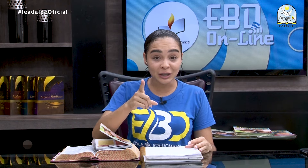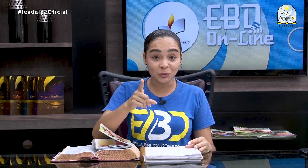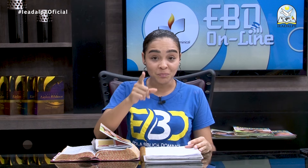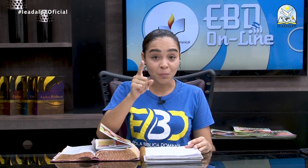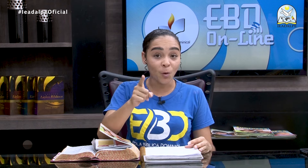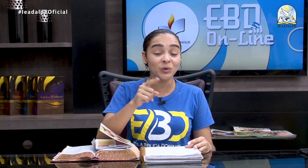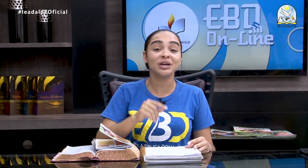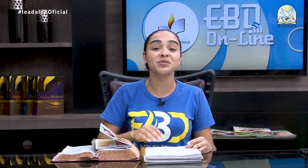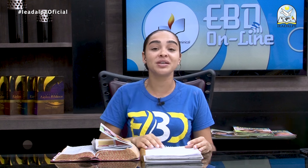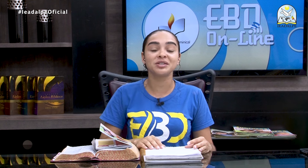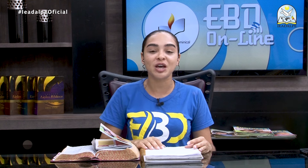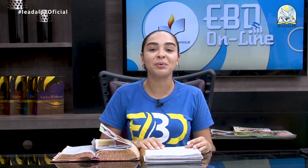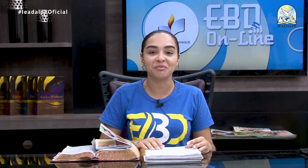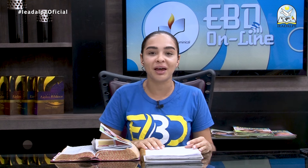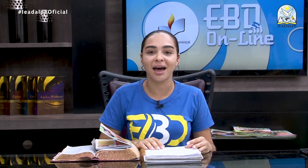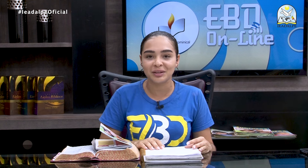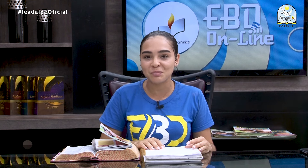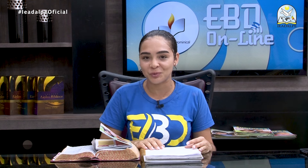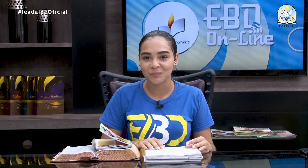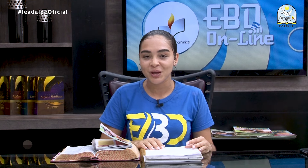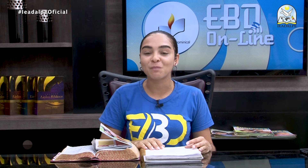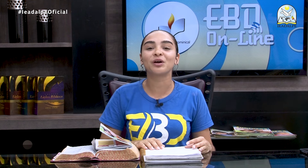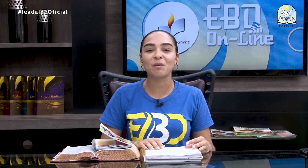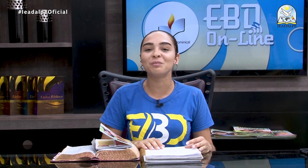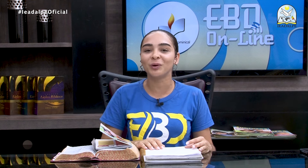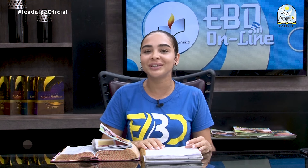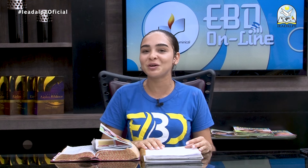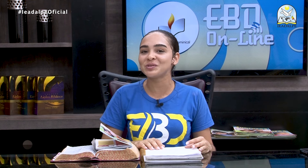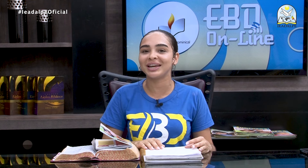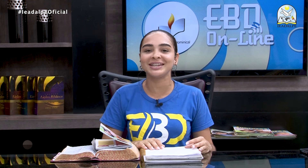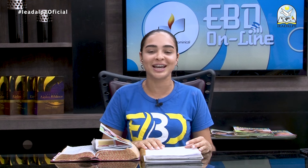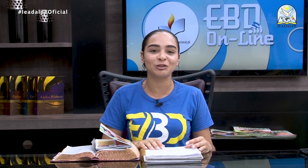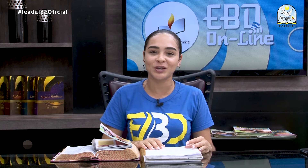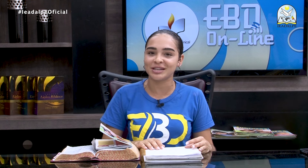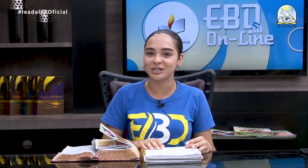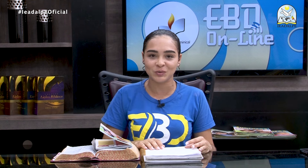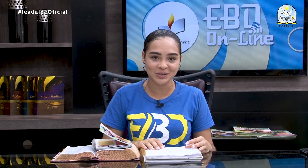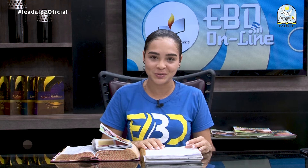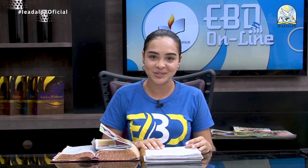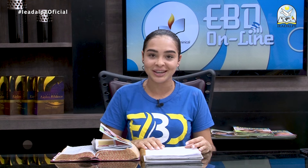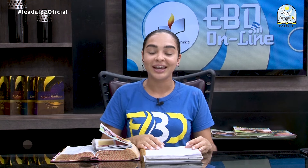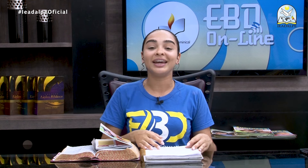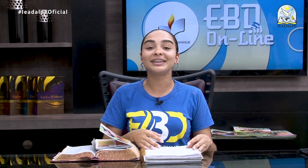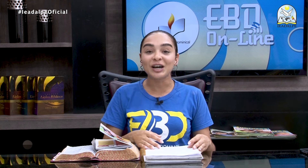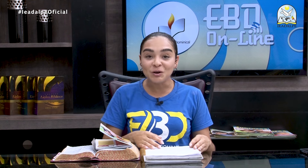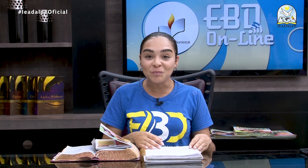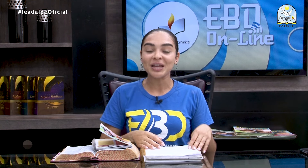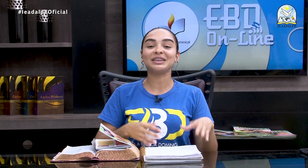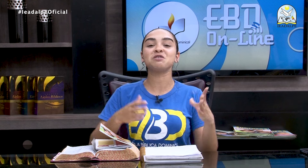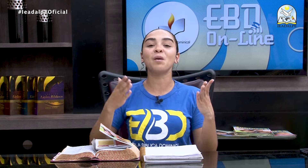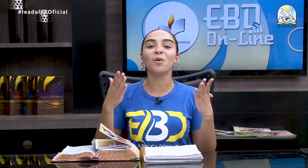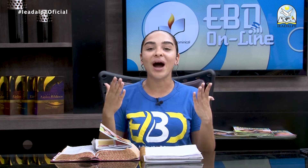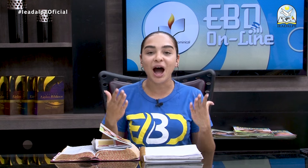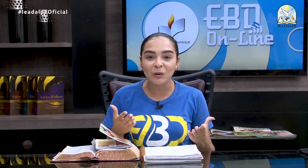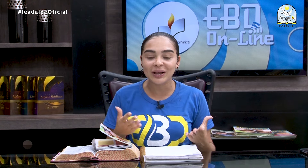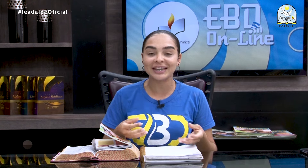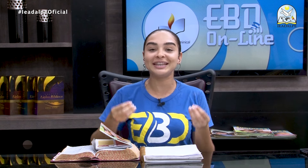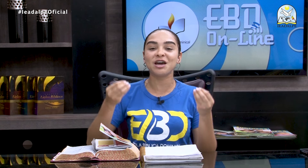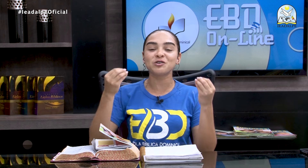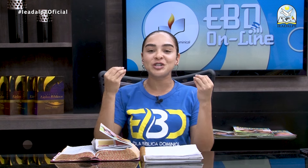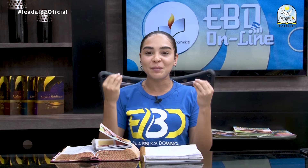deserto por muitas vezes é para falar de amor porque o amor de Deus ele está em todas as situações então tem uma boa